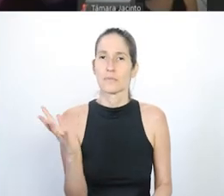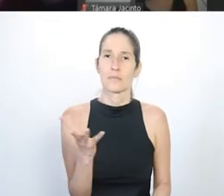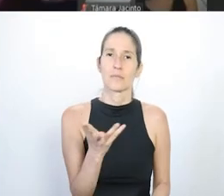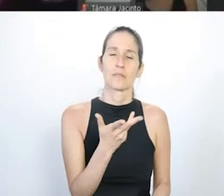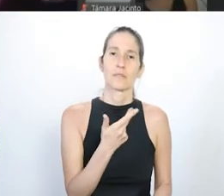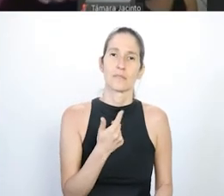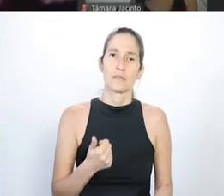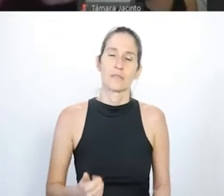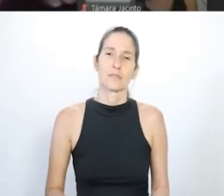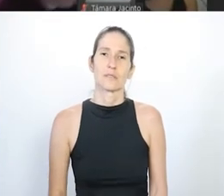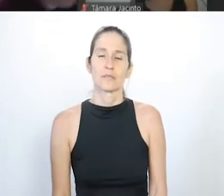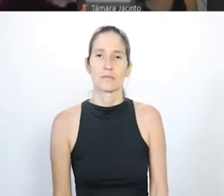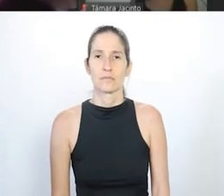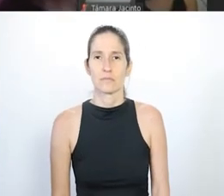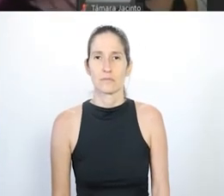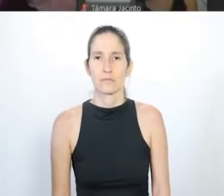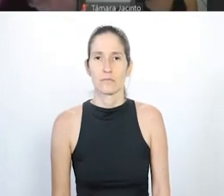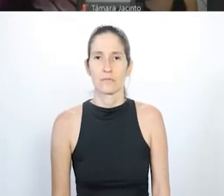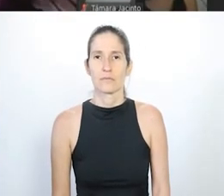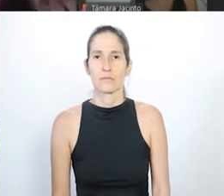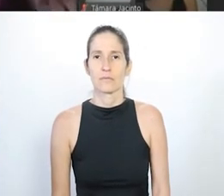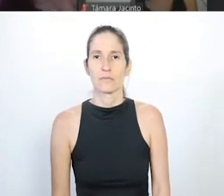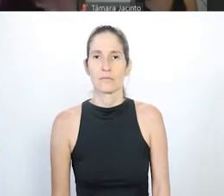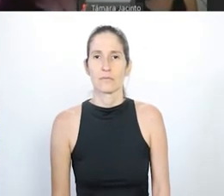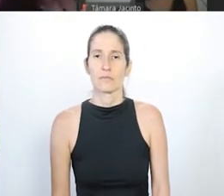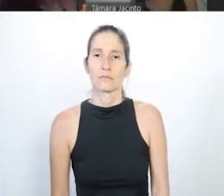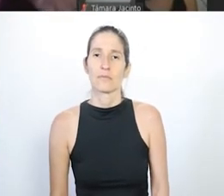minha mãe querida, segura em meus